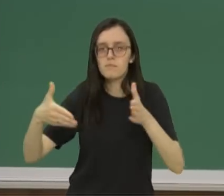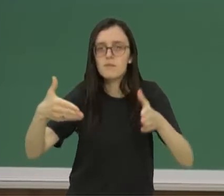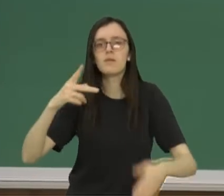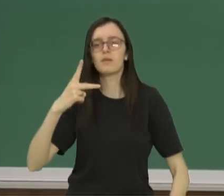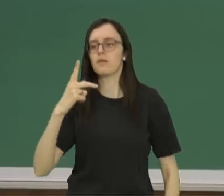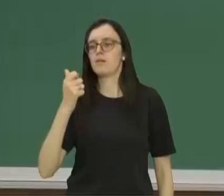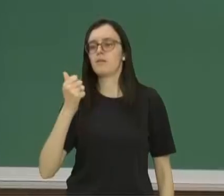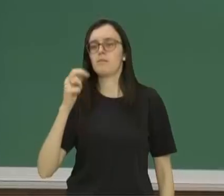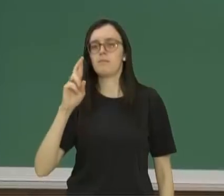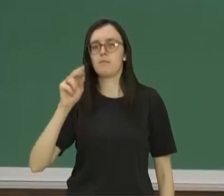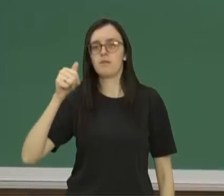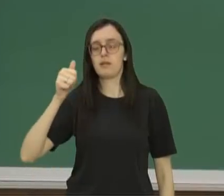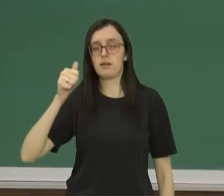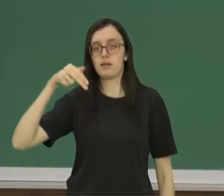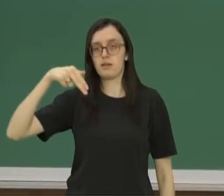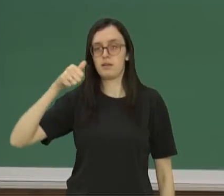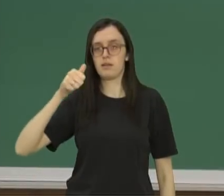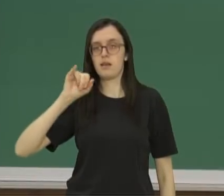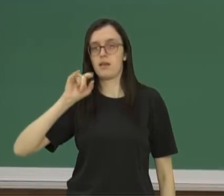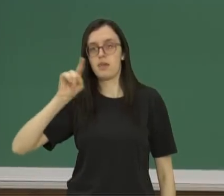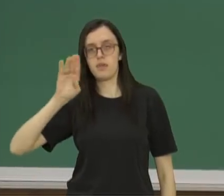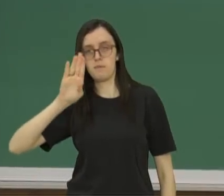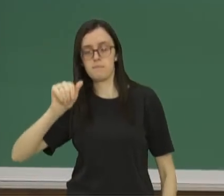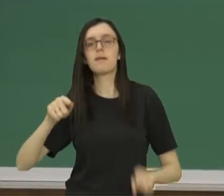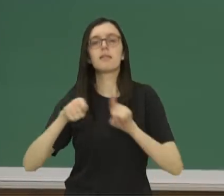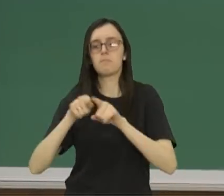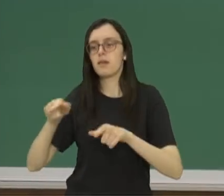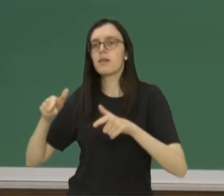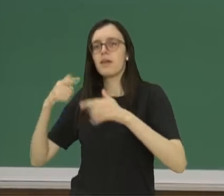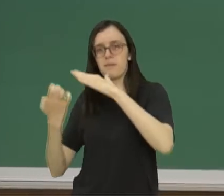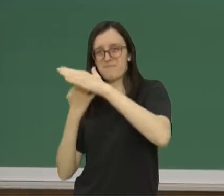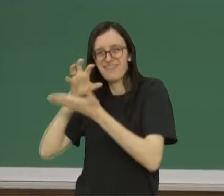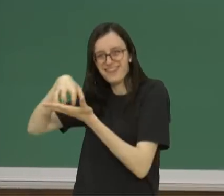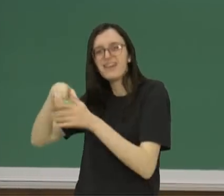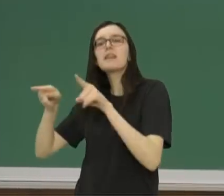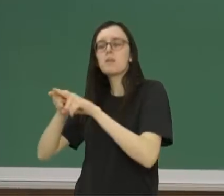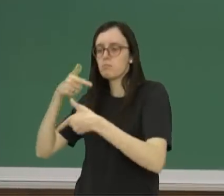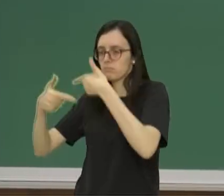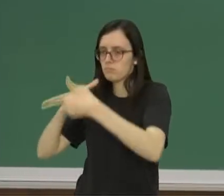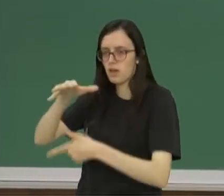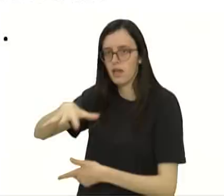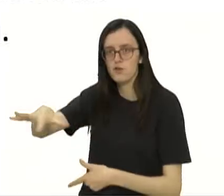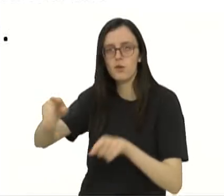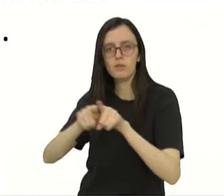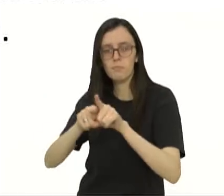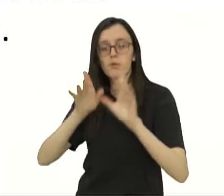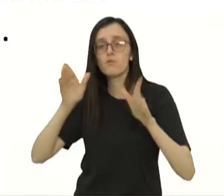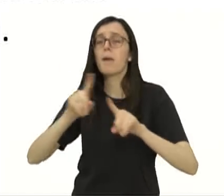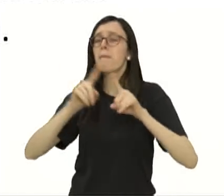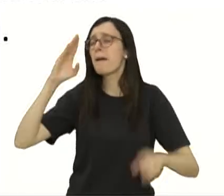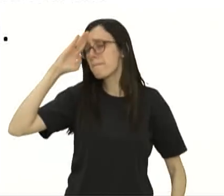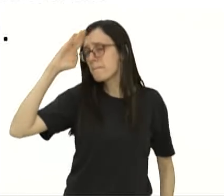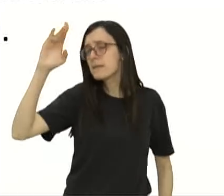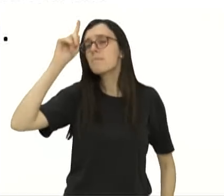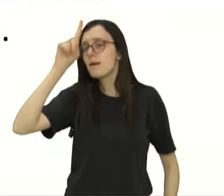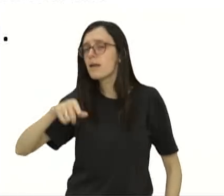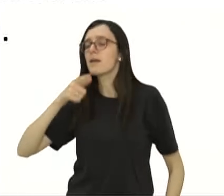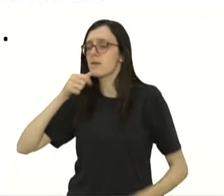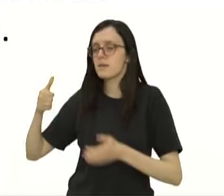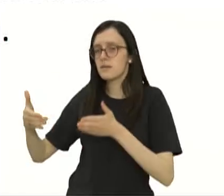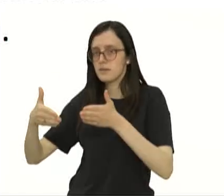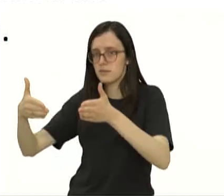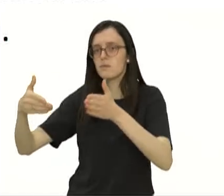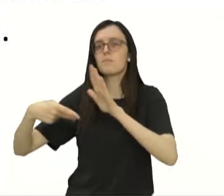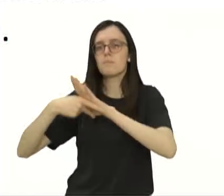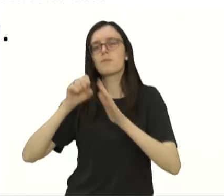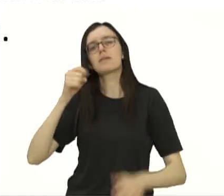também muito importante. A Codevasf também atua ali na região do rio Parnaíba, certo? Mas a principal é na região aqui do